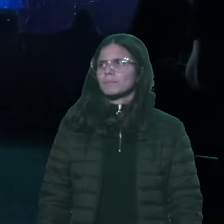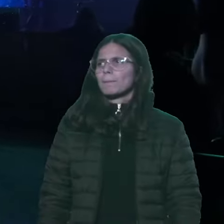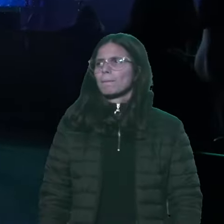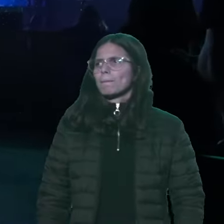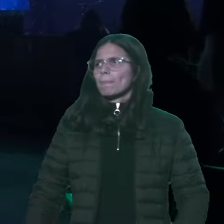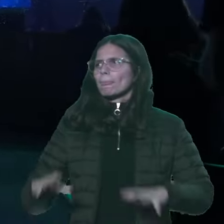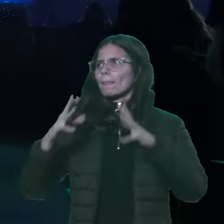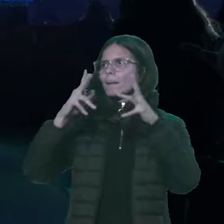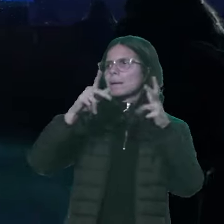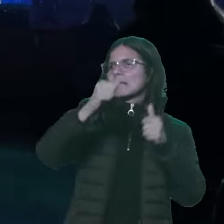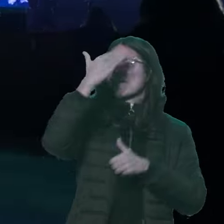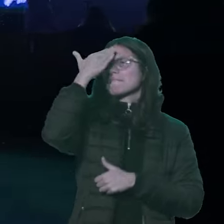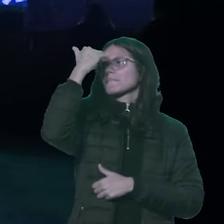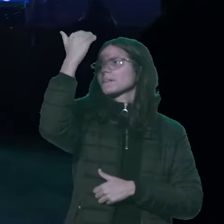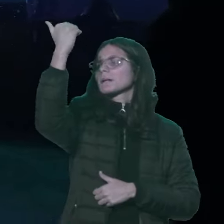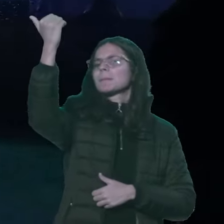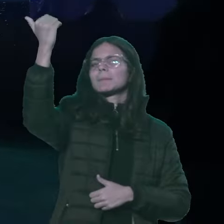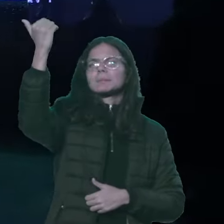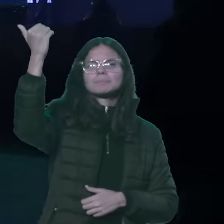Toda fama,